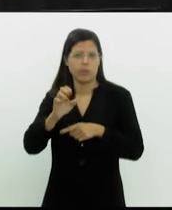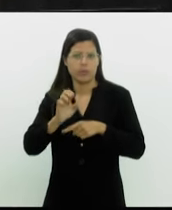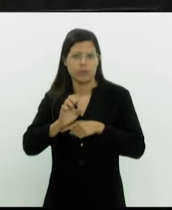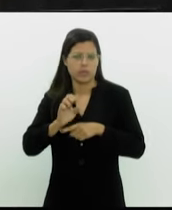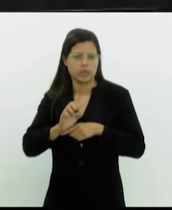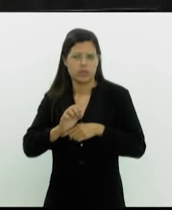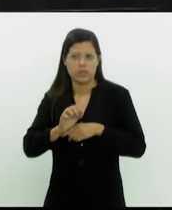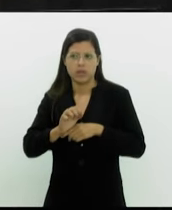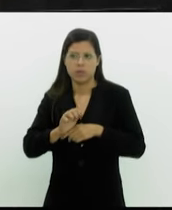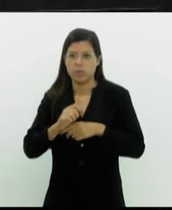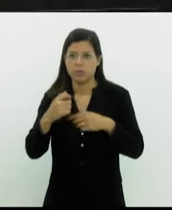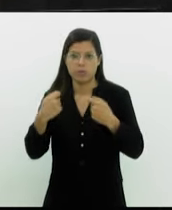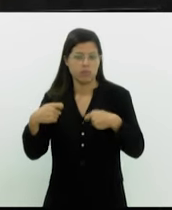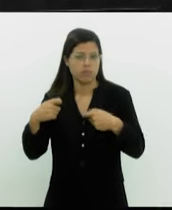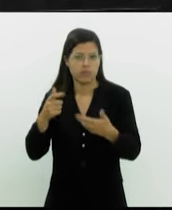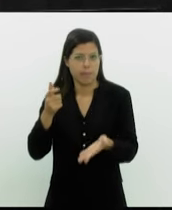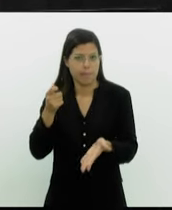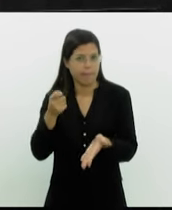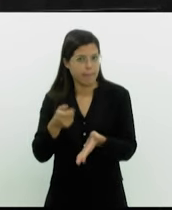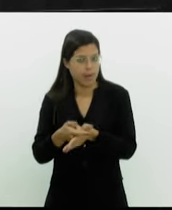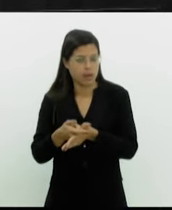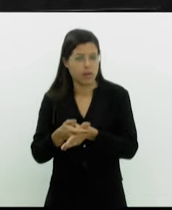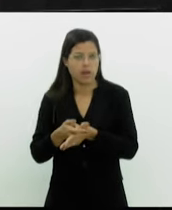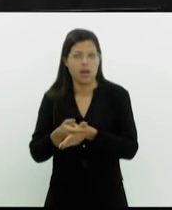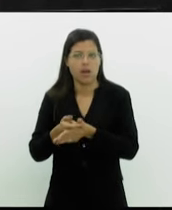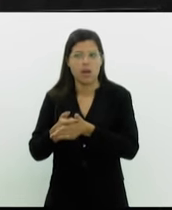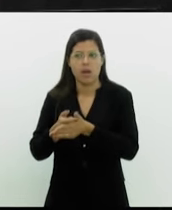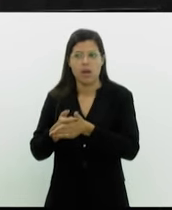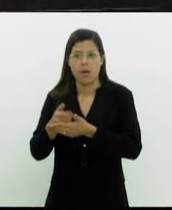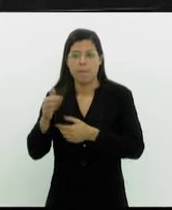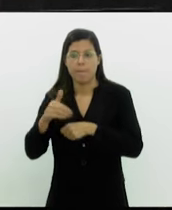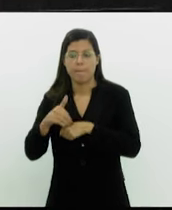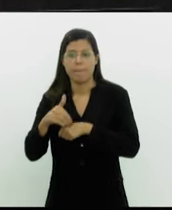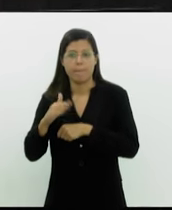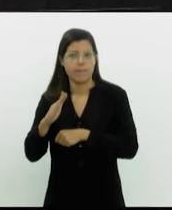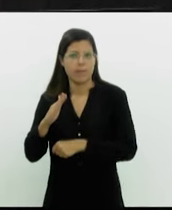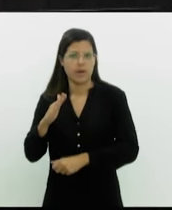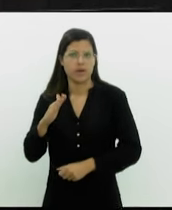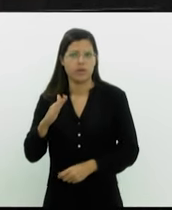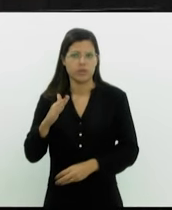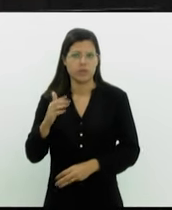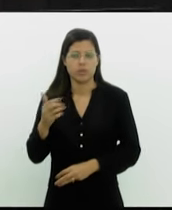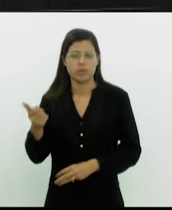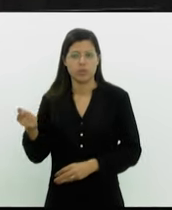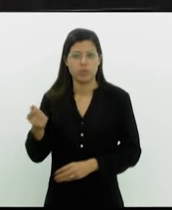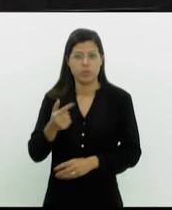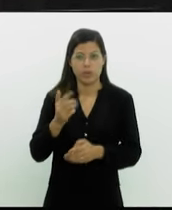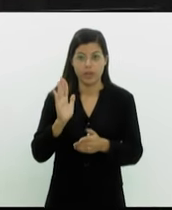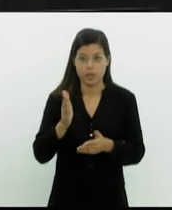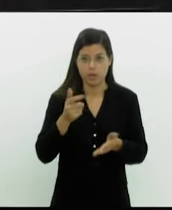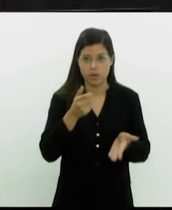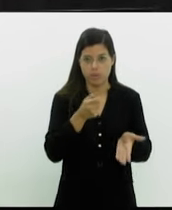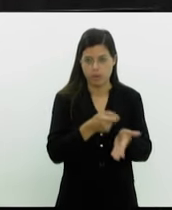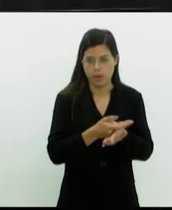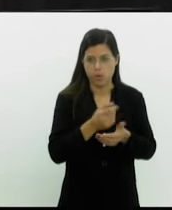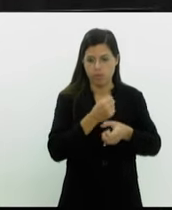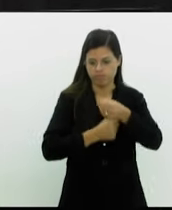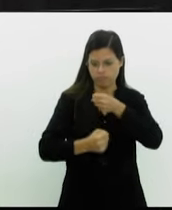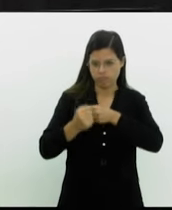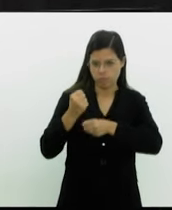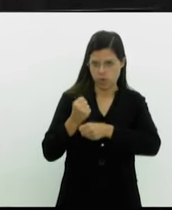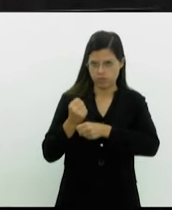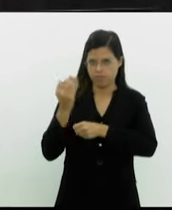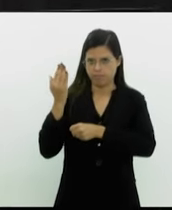deveria pagar mais daquilo que pagou no ano de 2023,